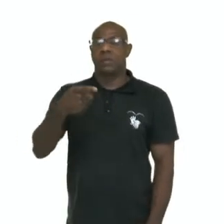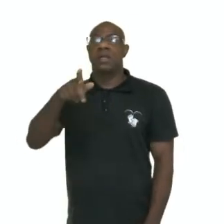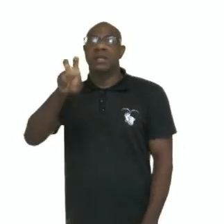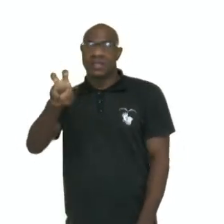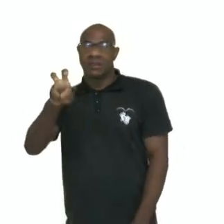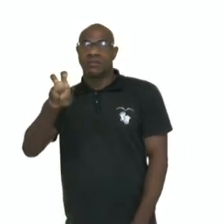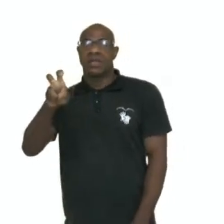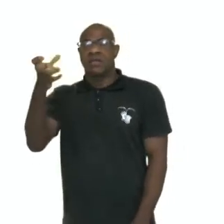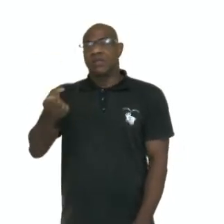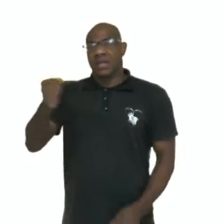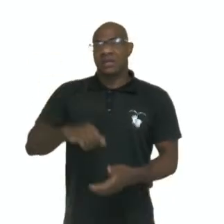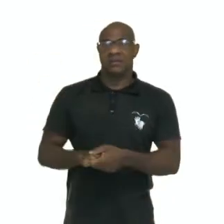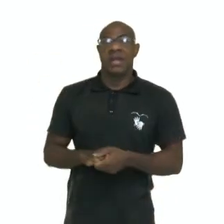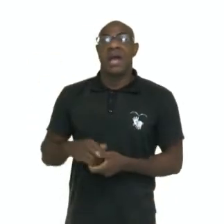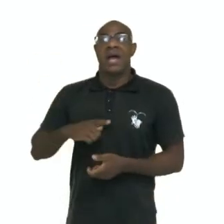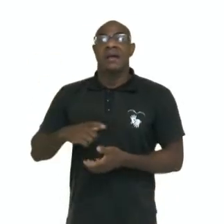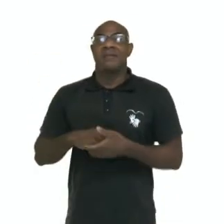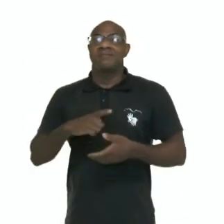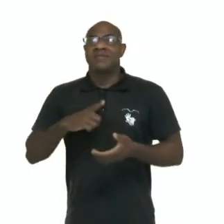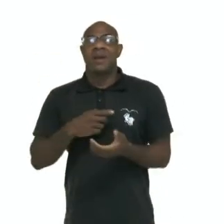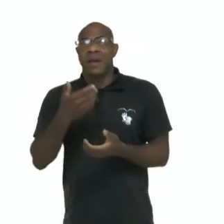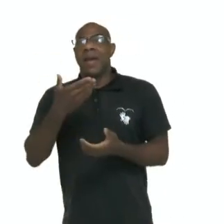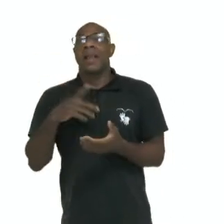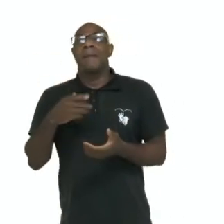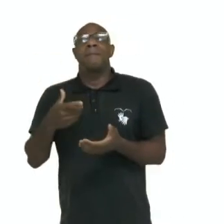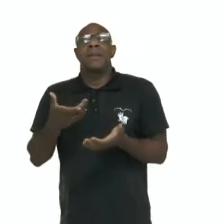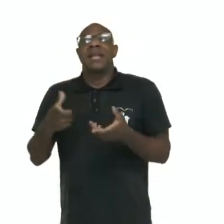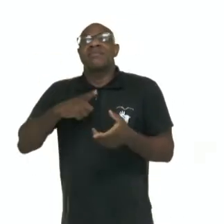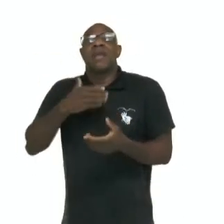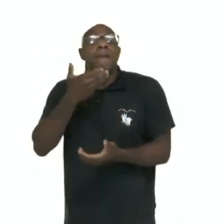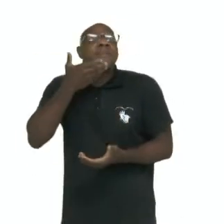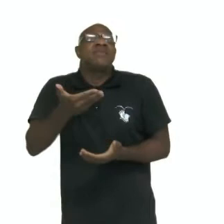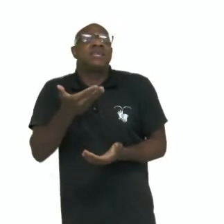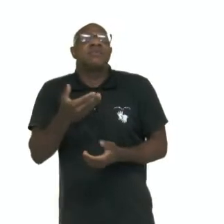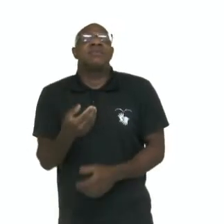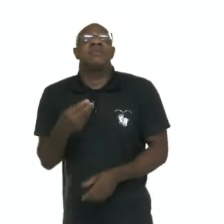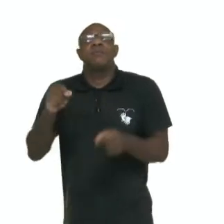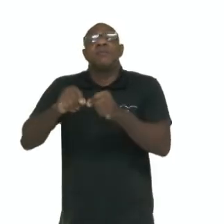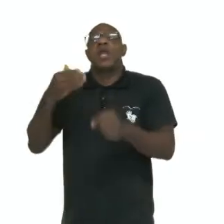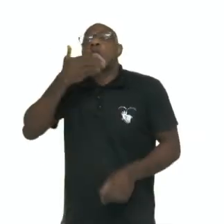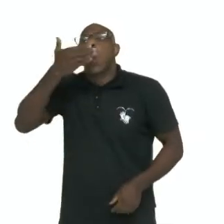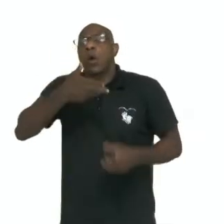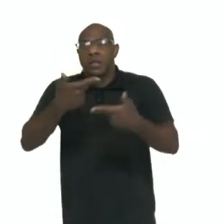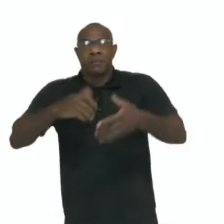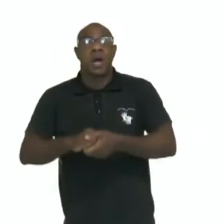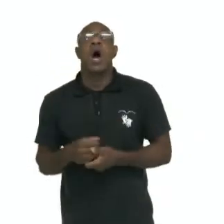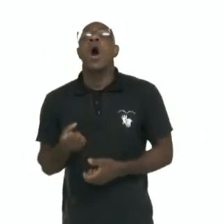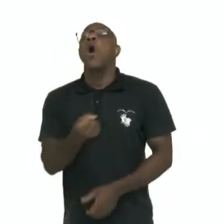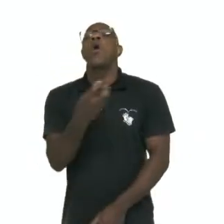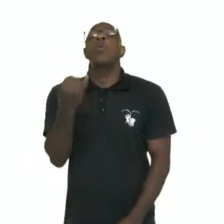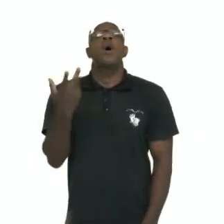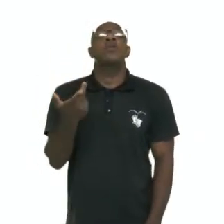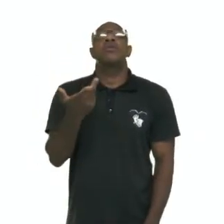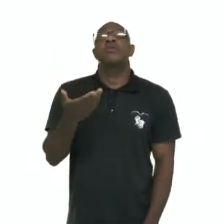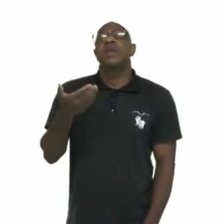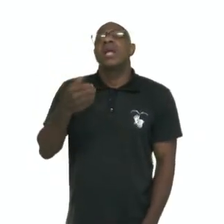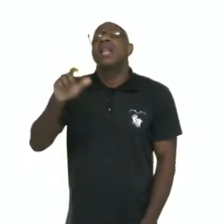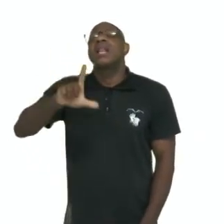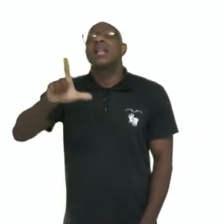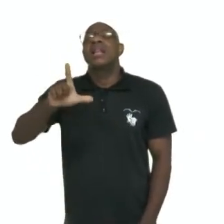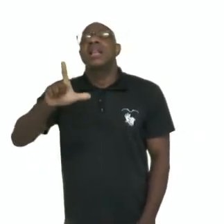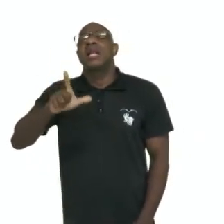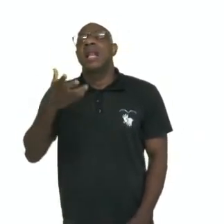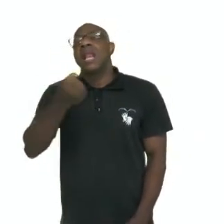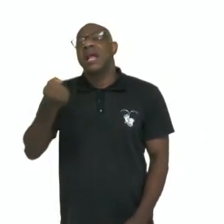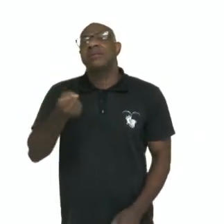leite. Ela recebeu uma encomenda de 3 potes de doce, né? Quantos litros de leite ela irá precisar para entregar